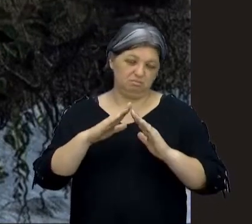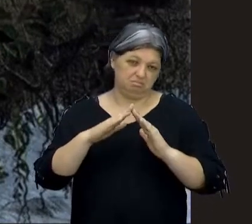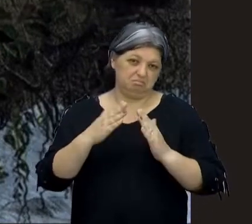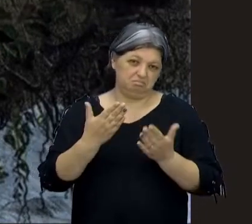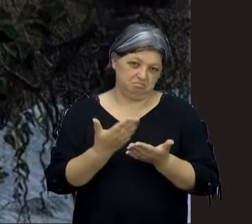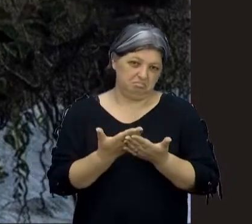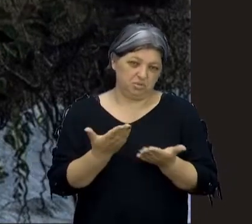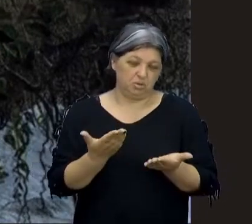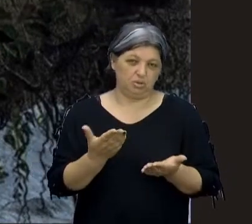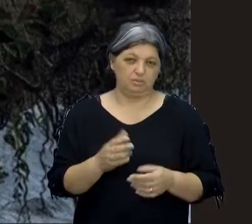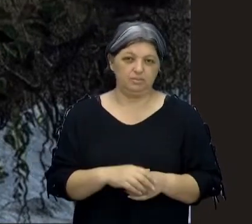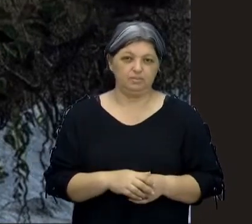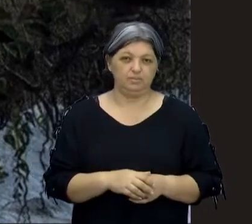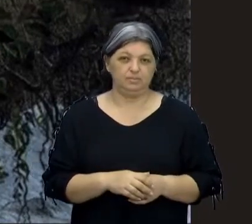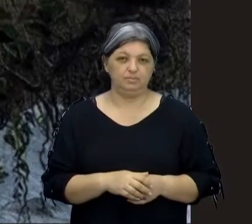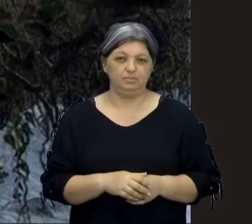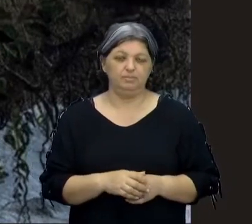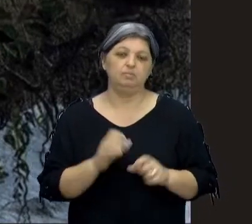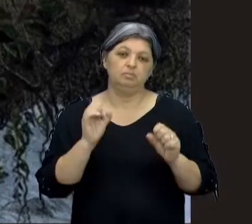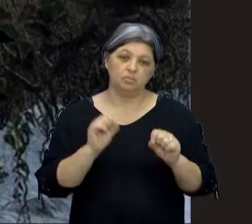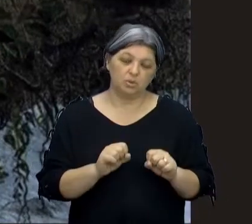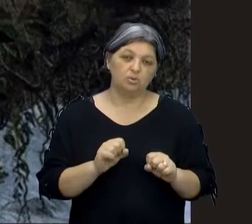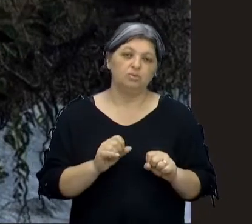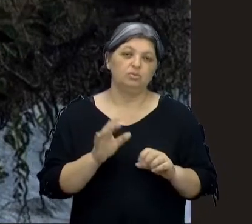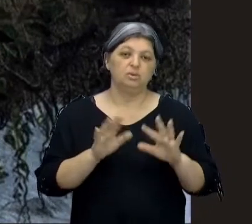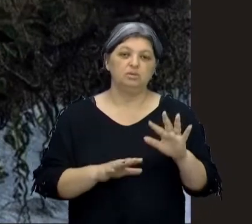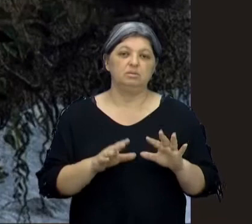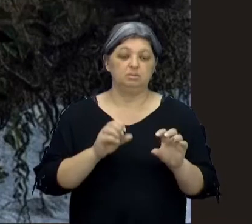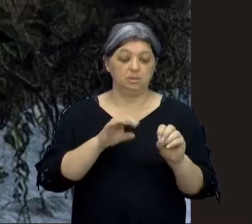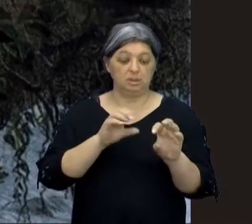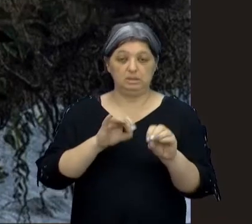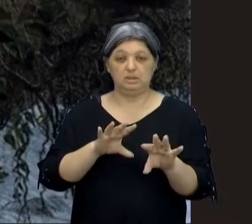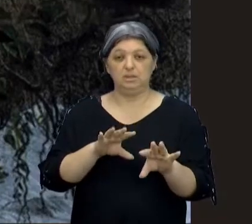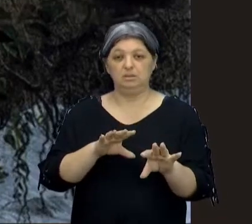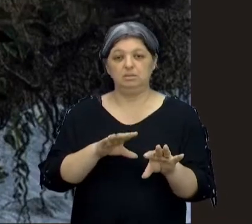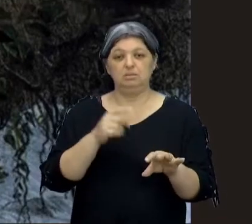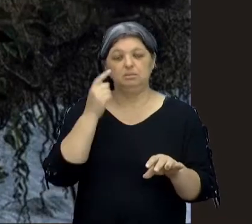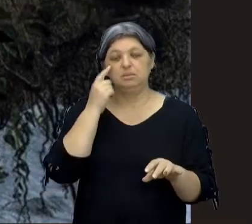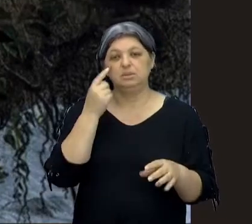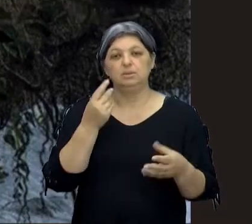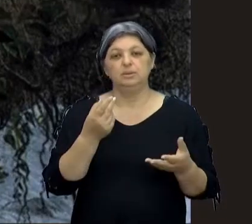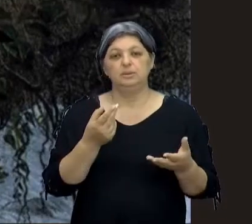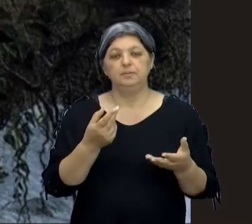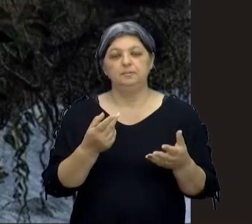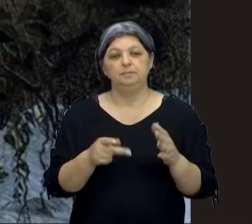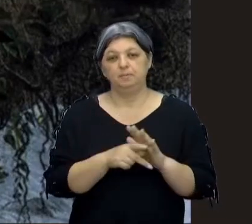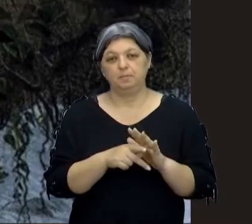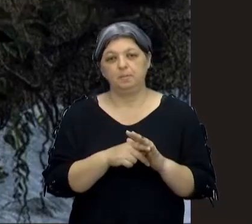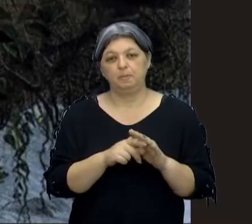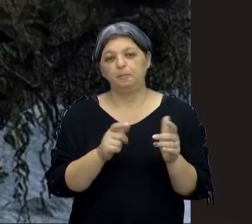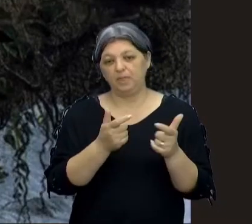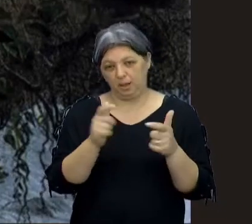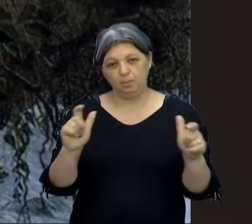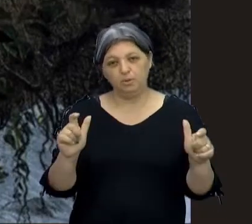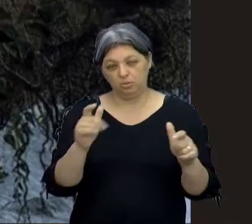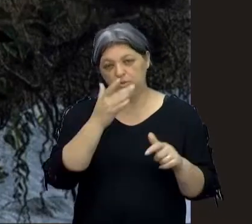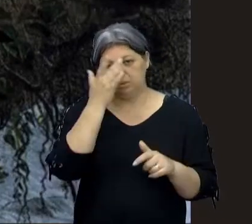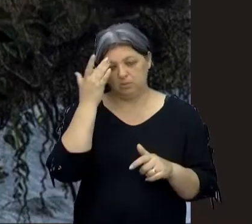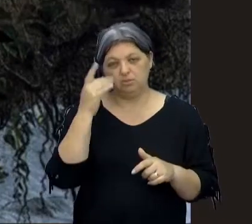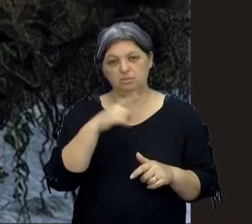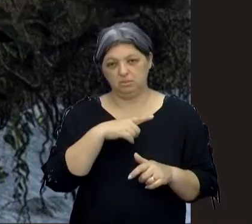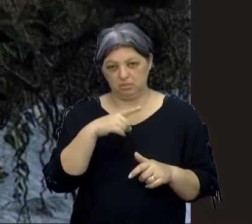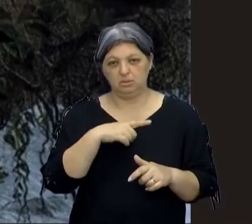aí possa ter então de repente um ensino que Teoricamente e a grande maioria das pessoas